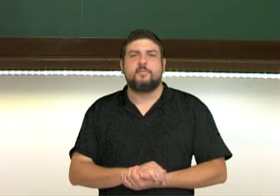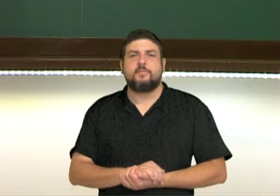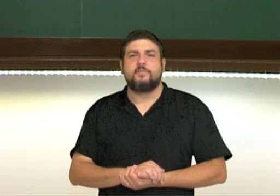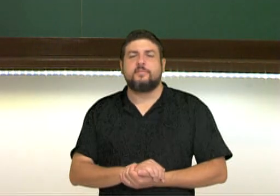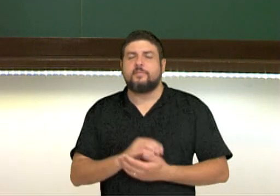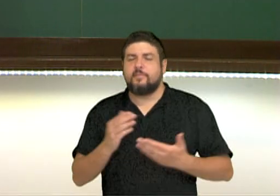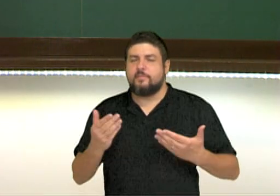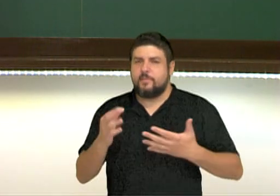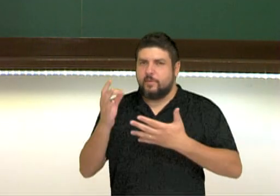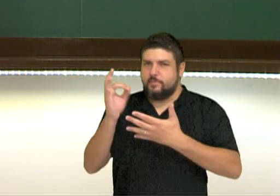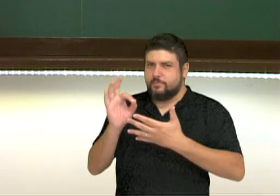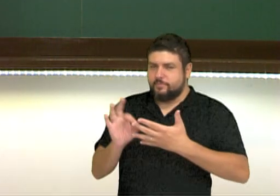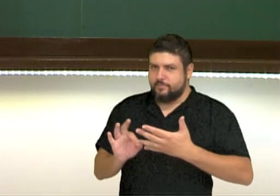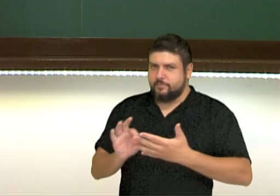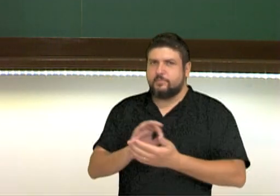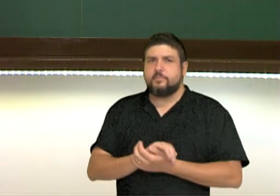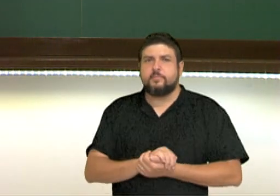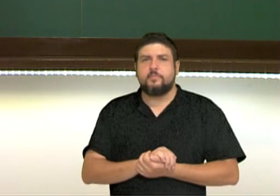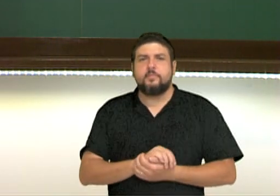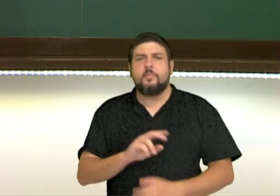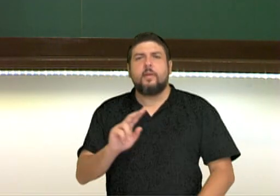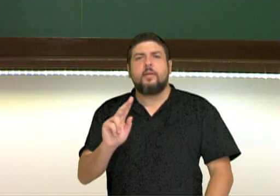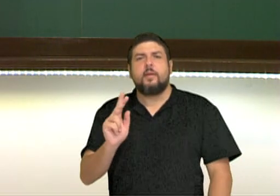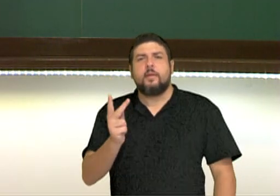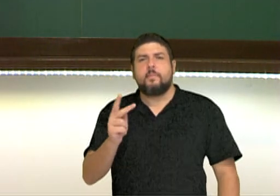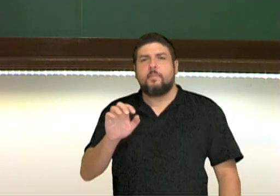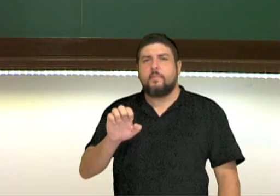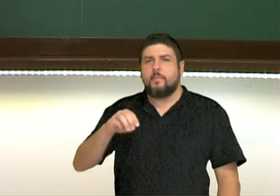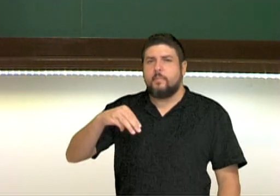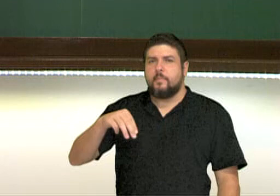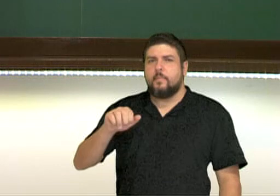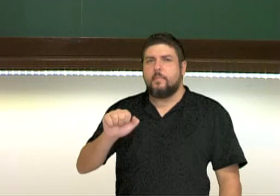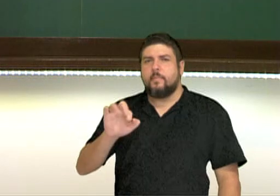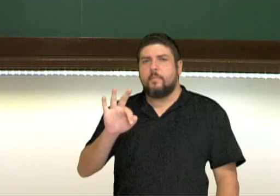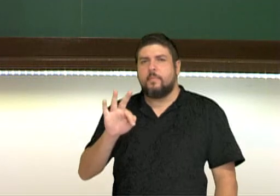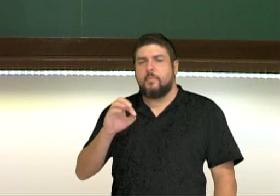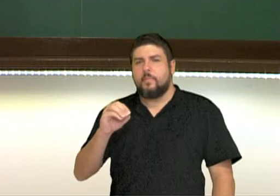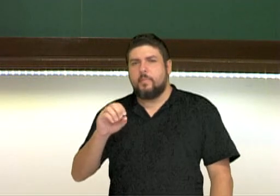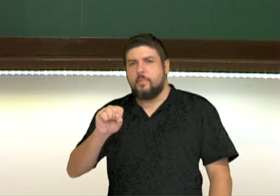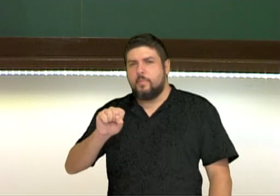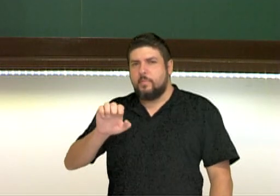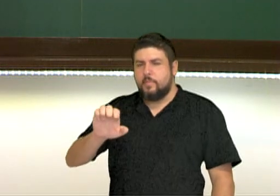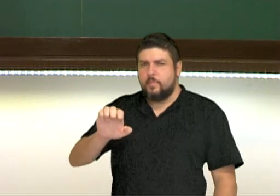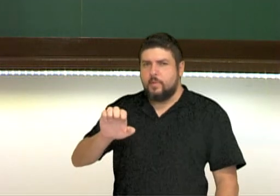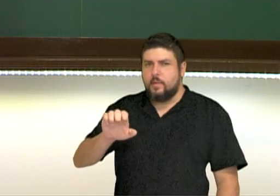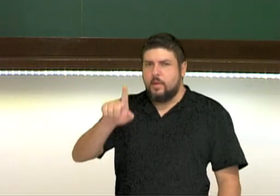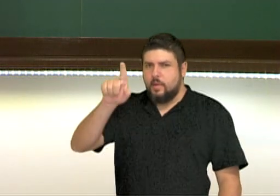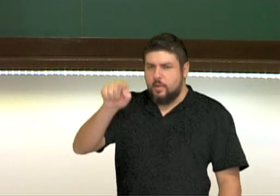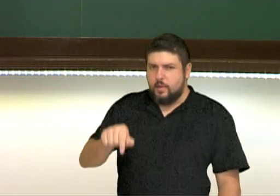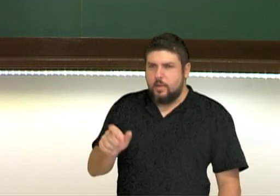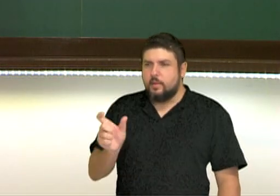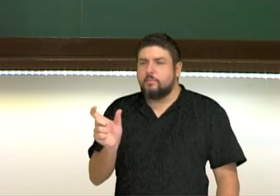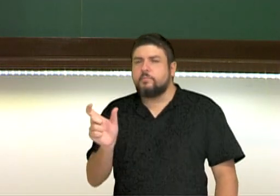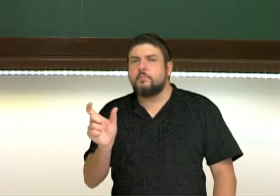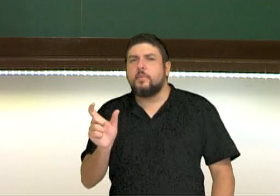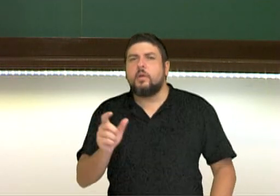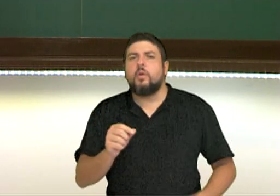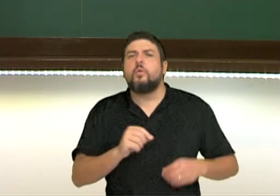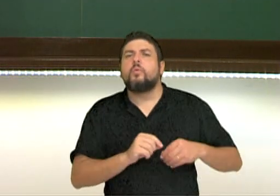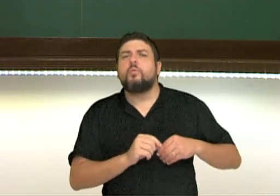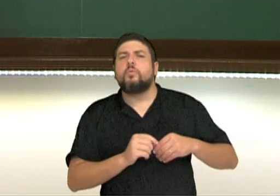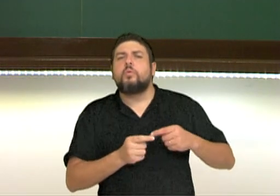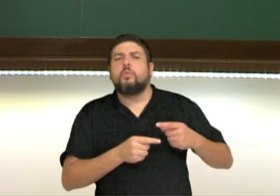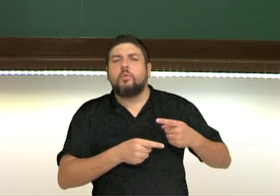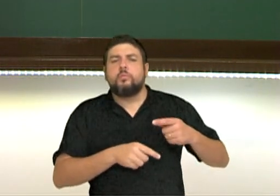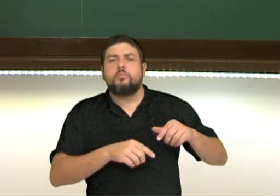Vamos corrigir então? Hematose, você já sabe, são as trocas gasosas que ocorrem onde? Conseguiu